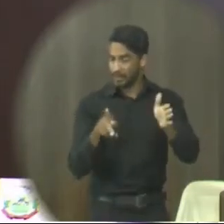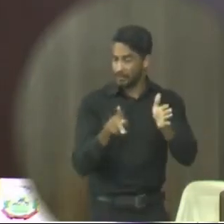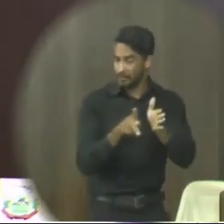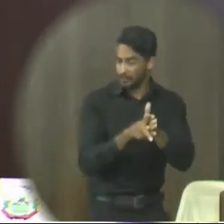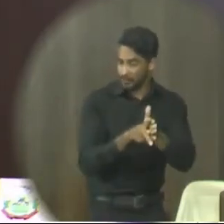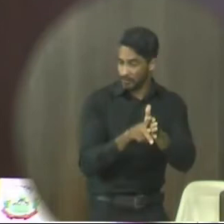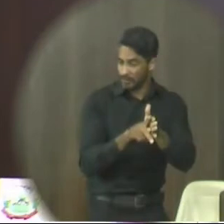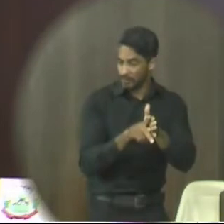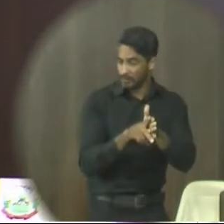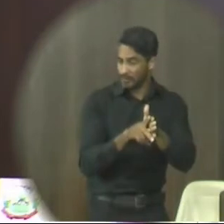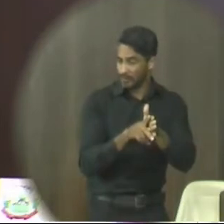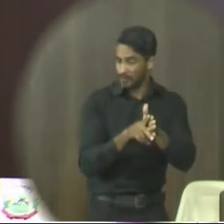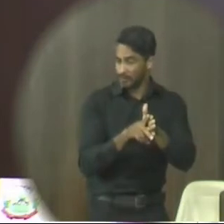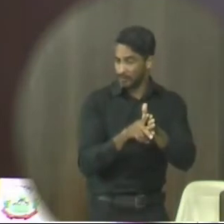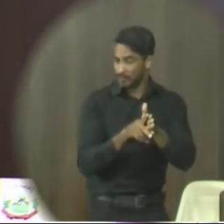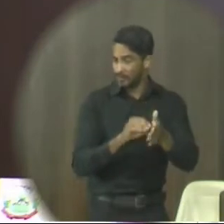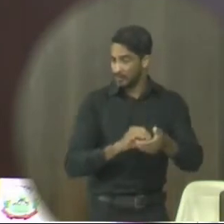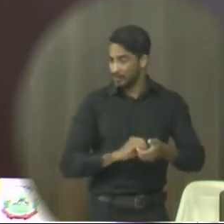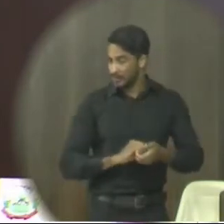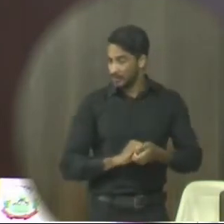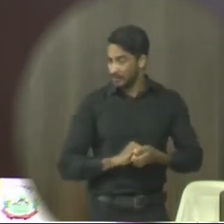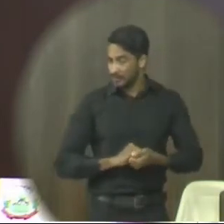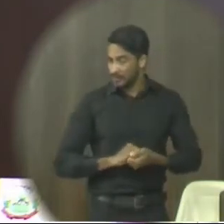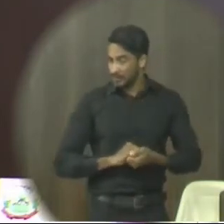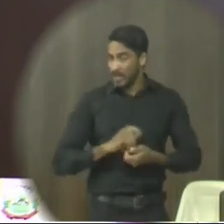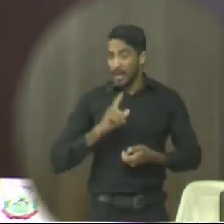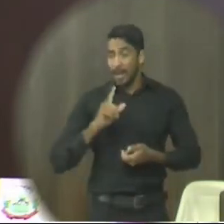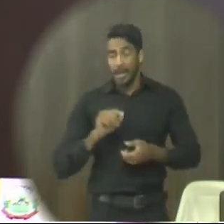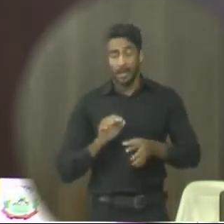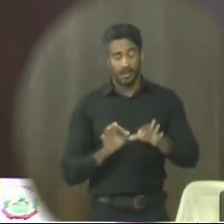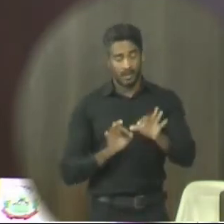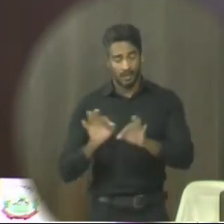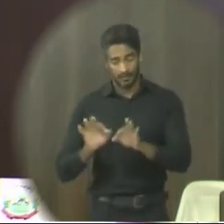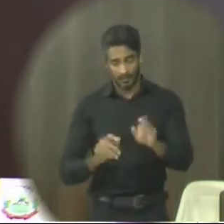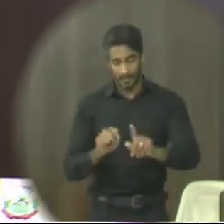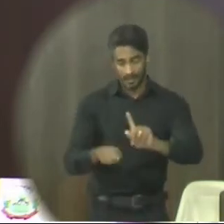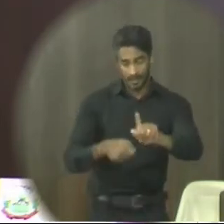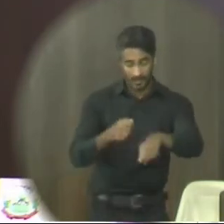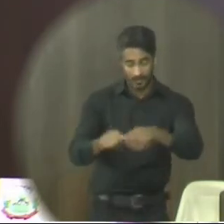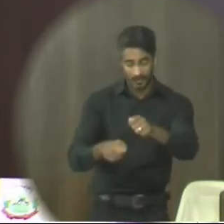Câmara Normativa, isto é, de